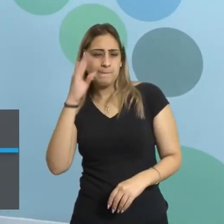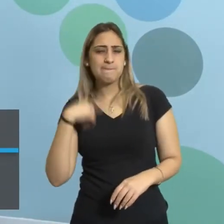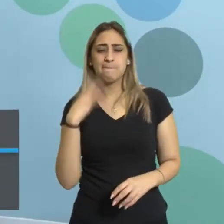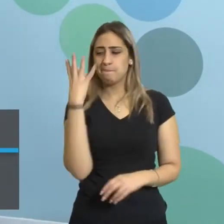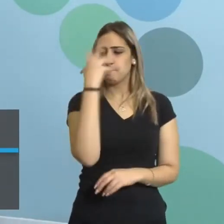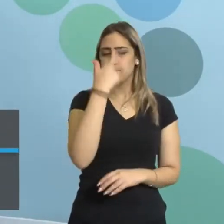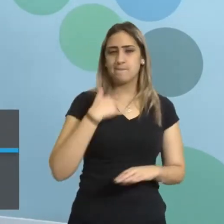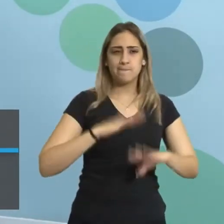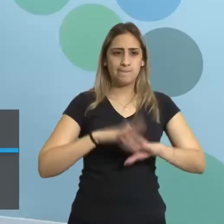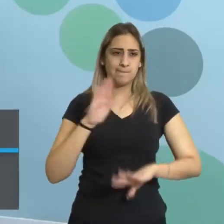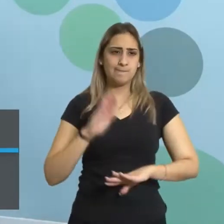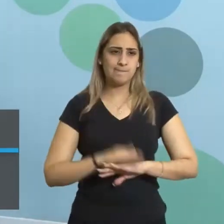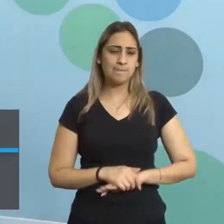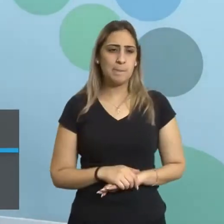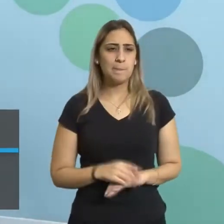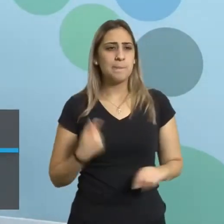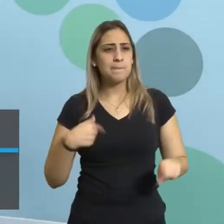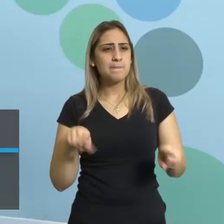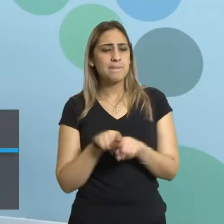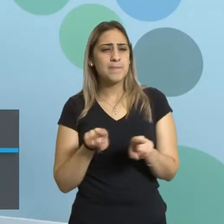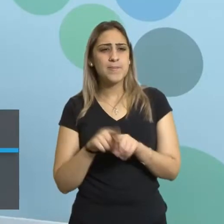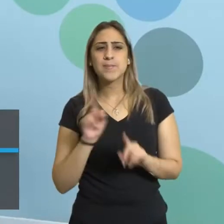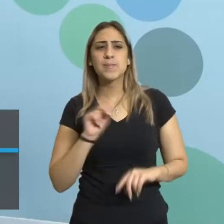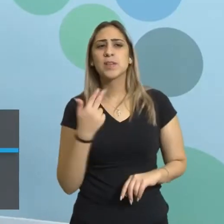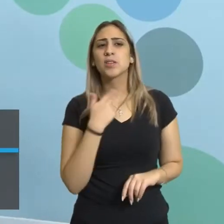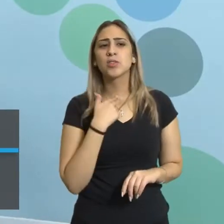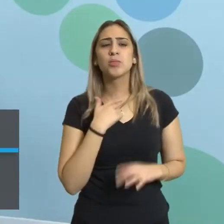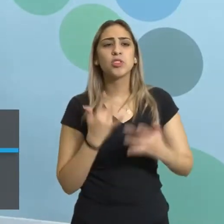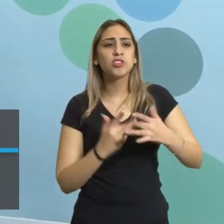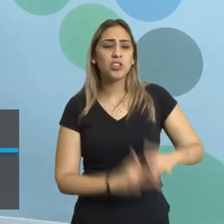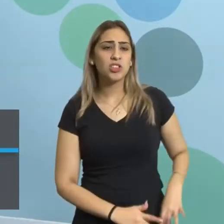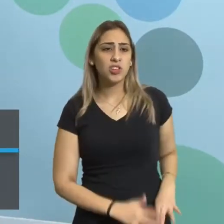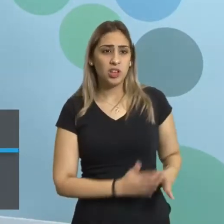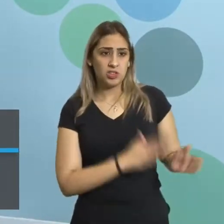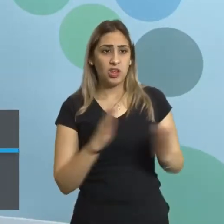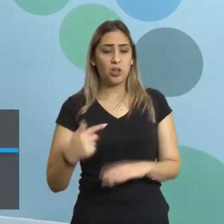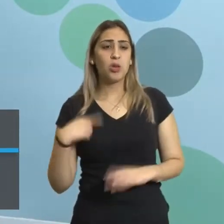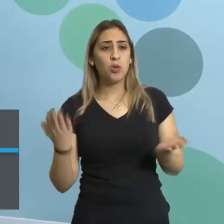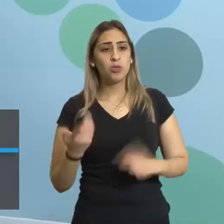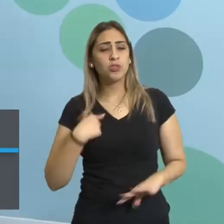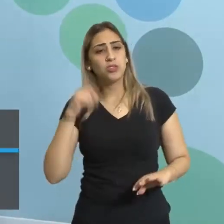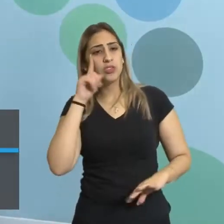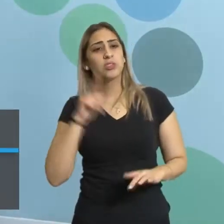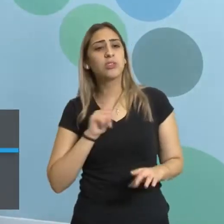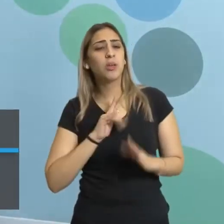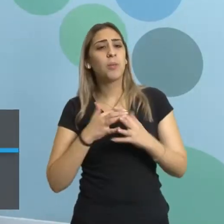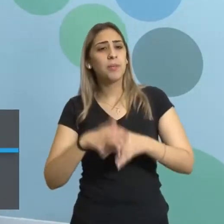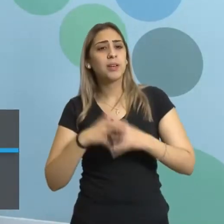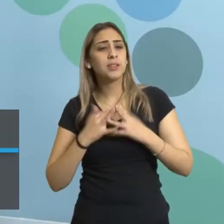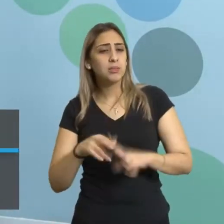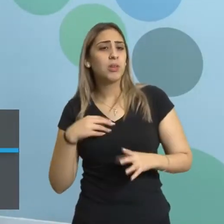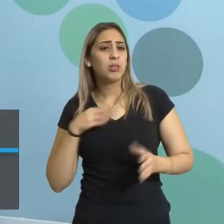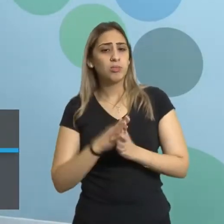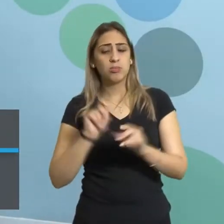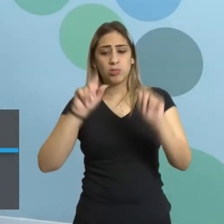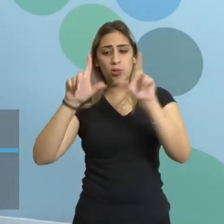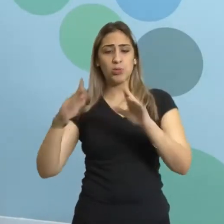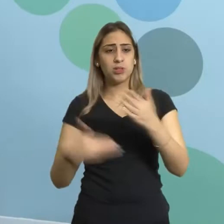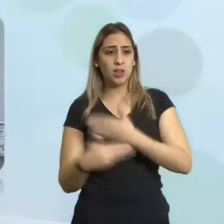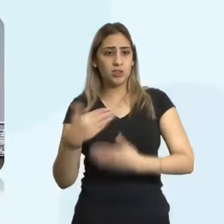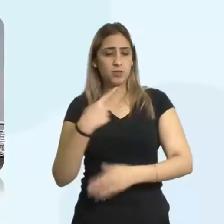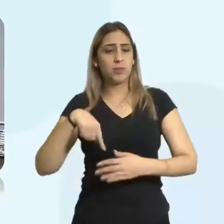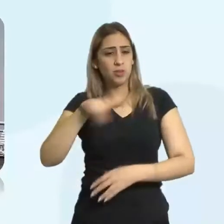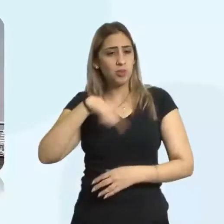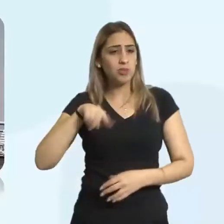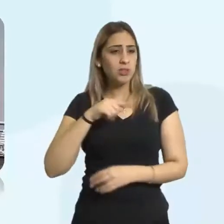beleza e tudo mais mas também a gente não pode deixar de lado que hoje em dia a gente também tem um pensamento como tá aí no slide para vocês